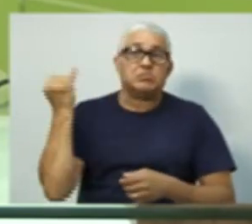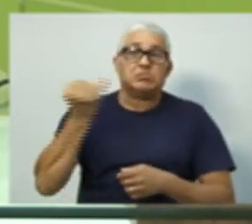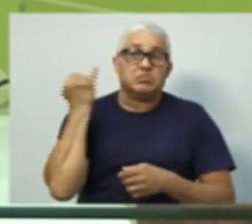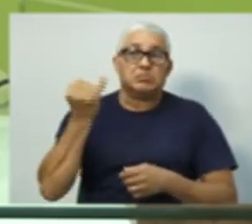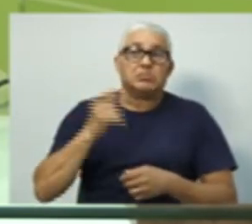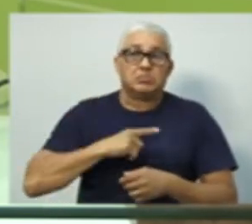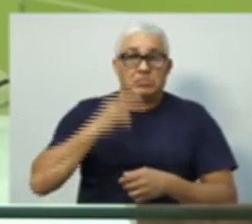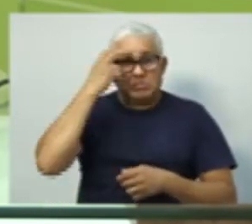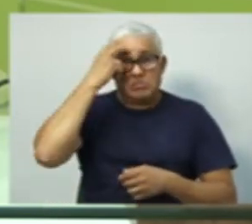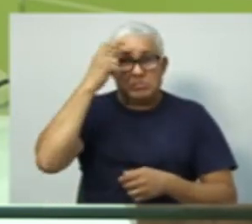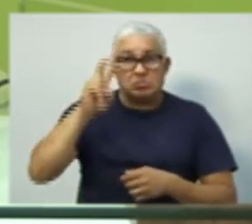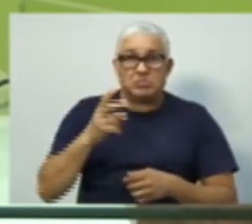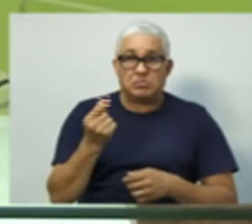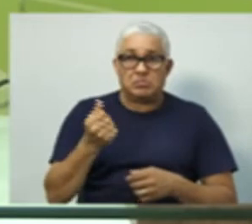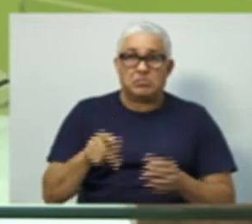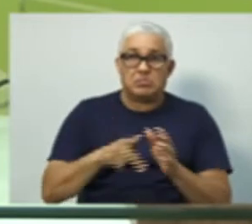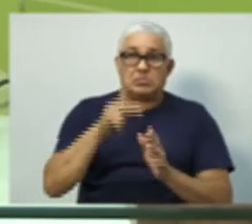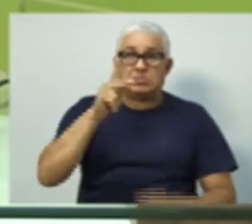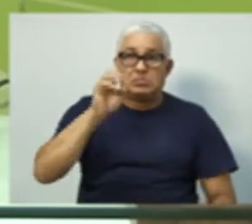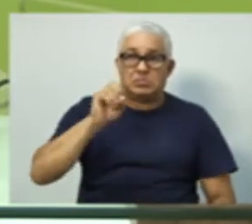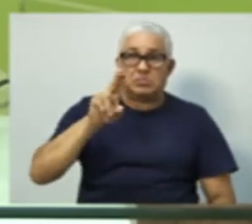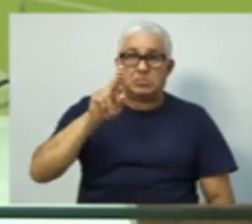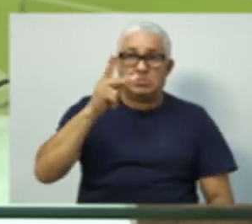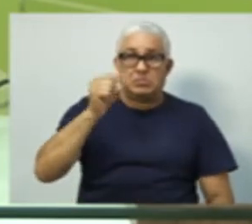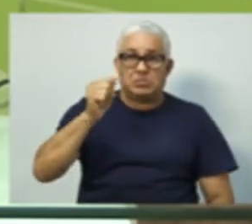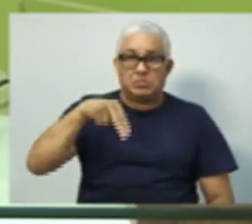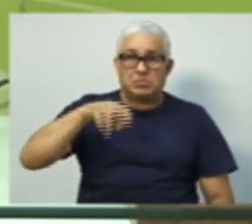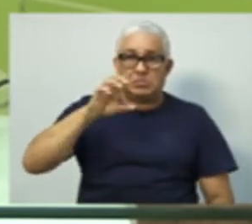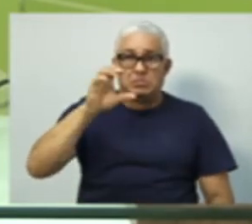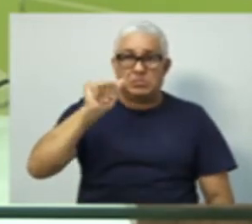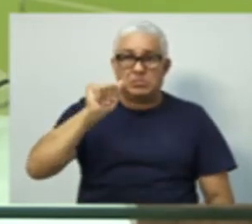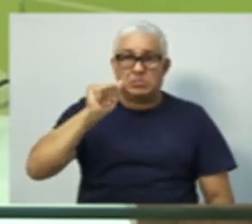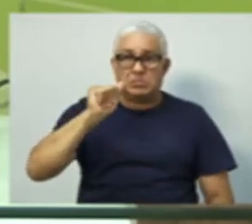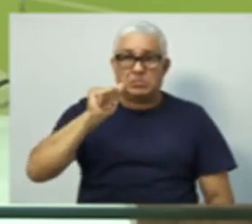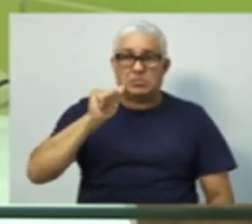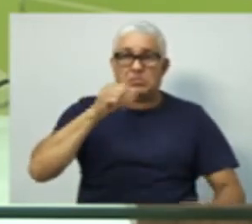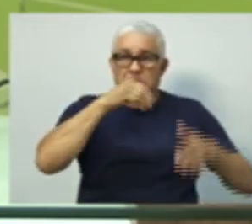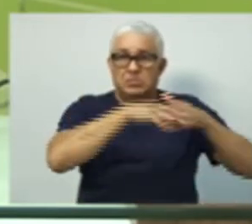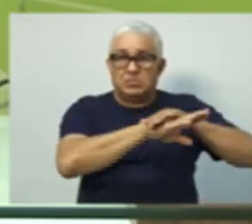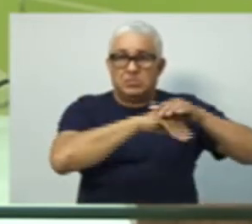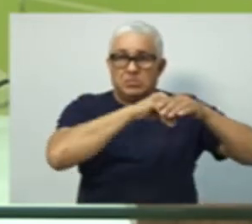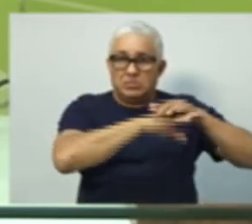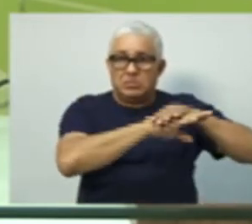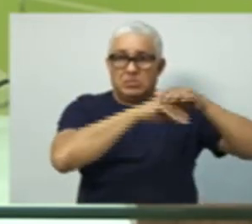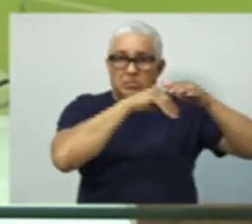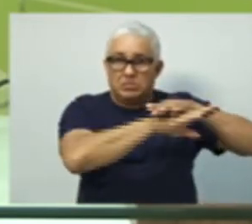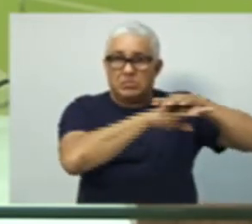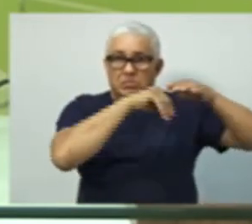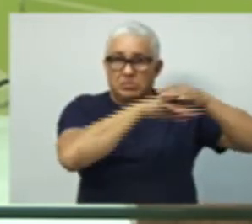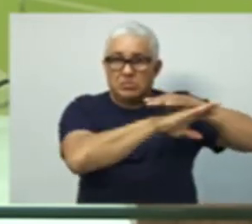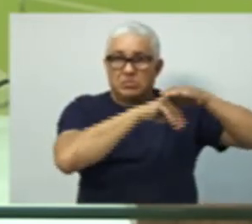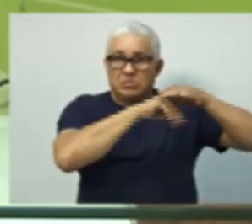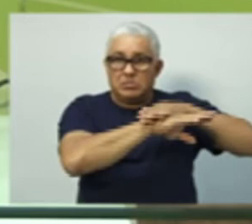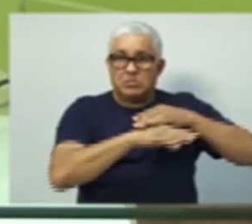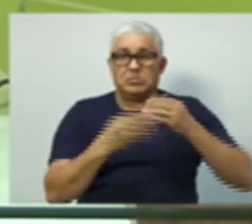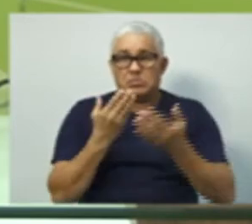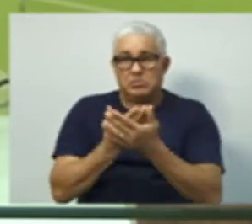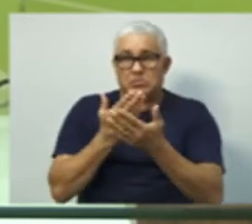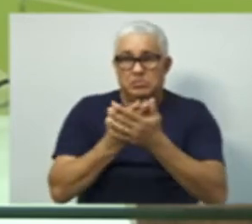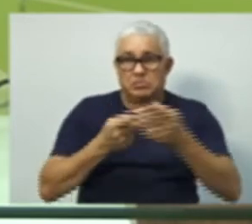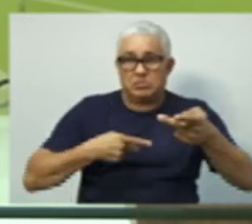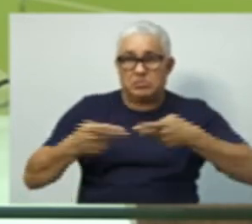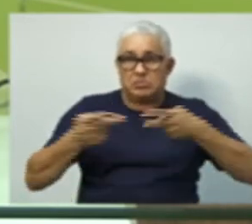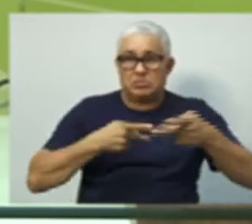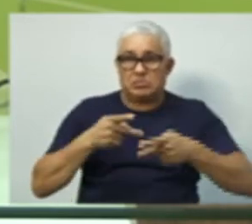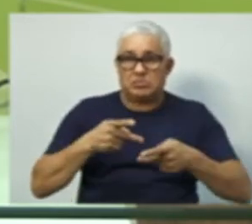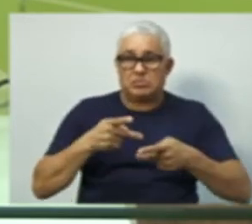ter percorrendo com ele, da quantidade de uso, já sabe que ele vai ter o quê? Começar a dar manutenção. Em determinado período você vai começar a ter